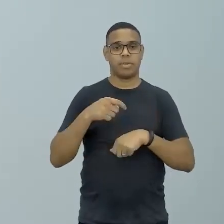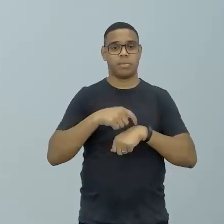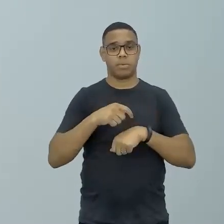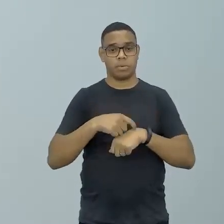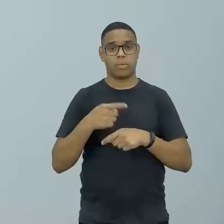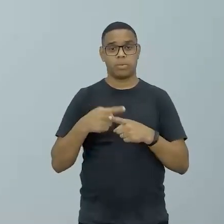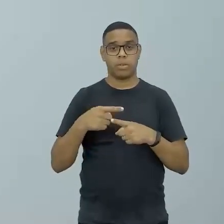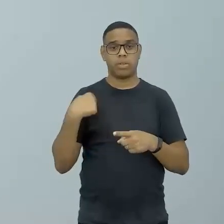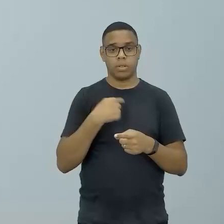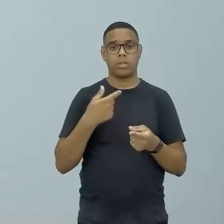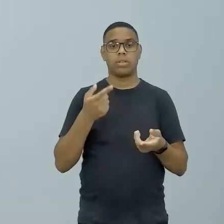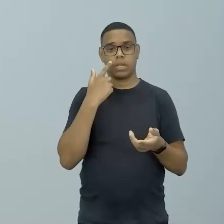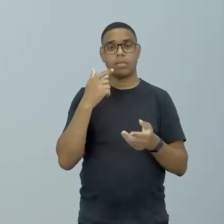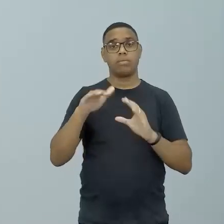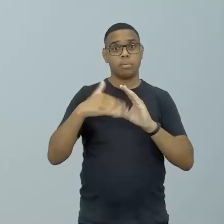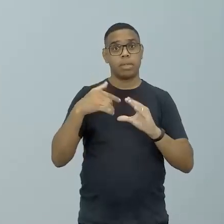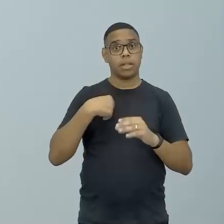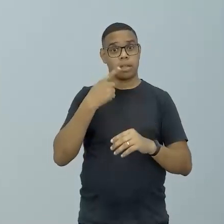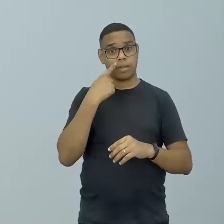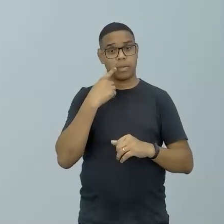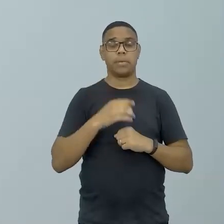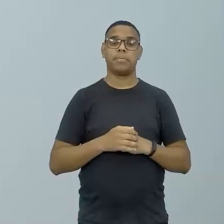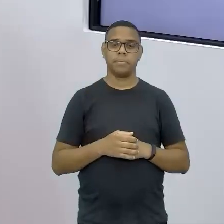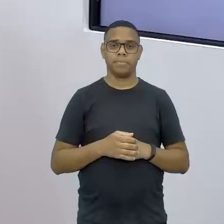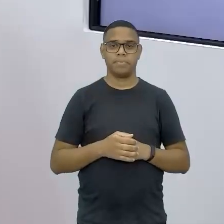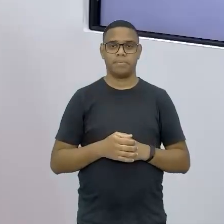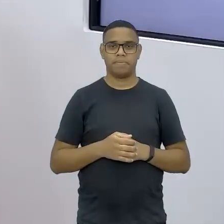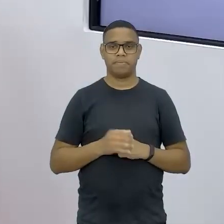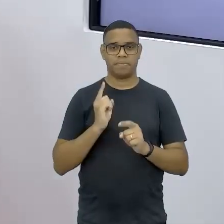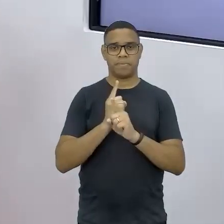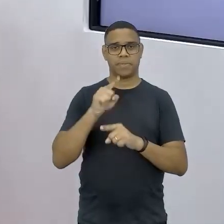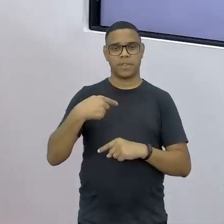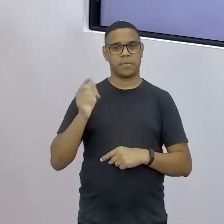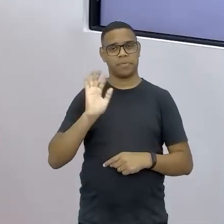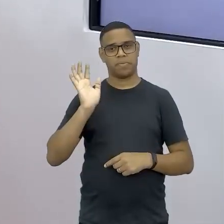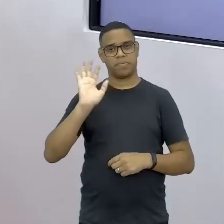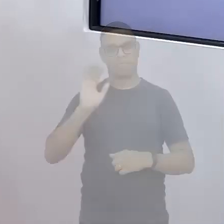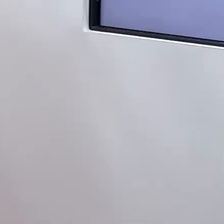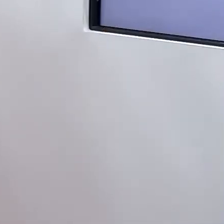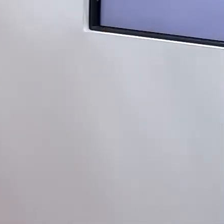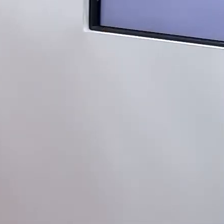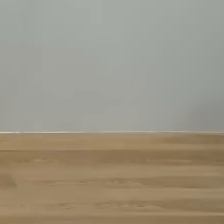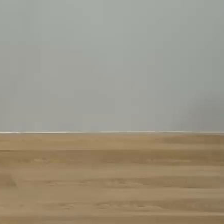esse momento, porque a gente quer receber a amostra de vocês. É isso aí. Até mais, turma. Tchau, tchau.